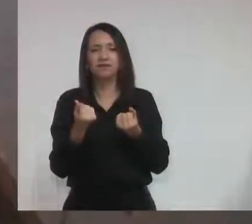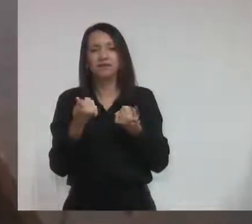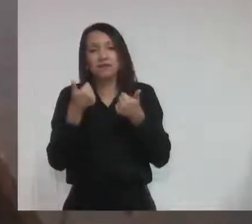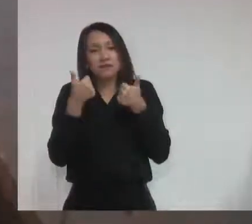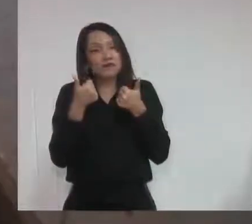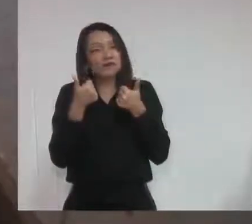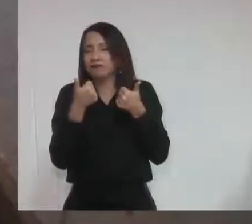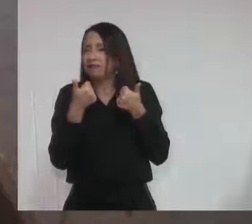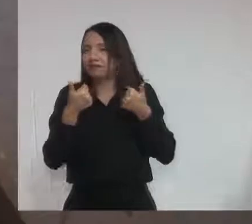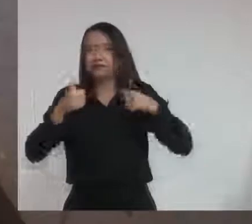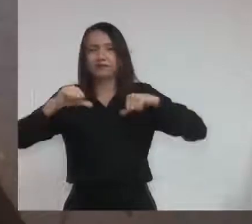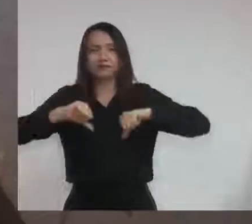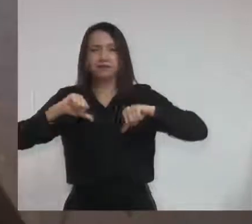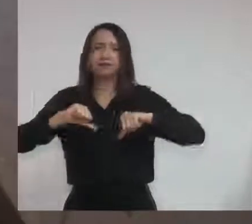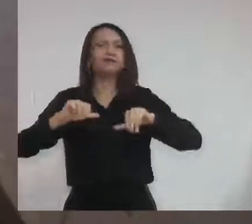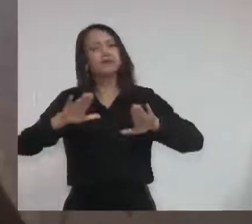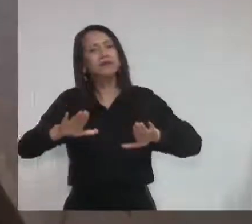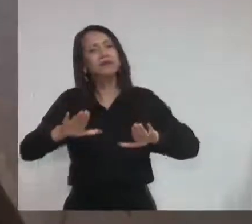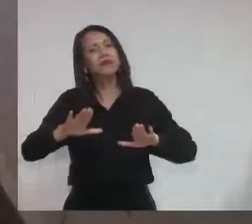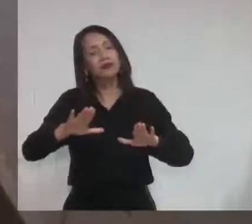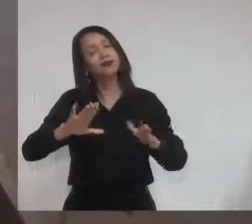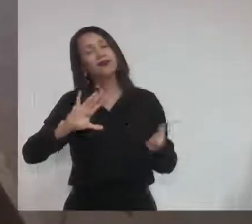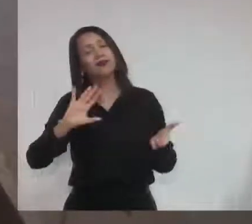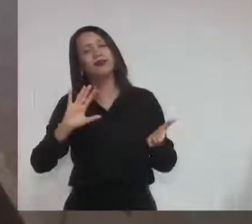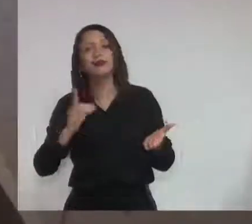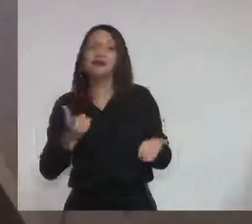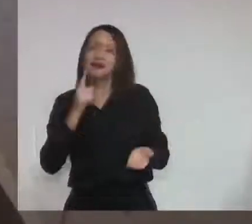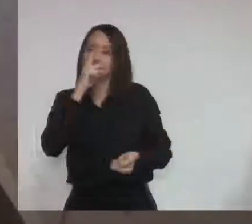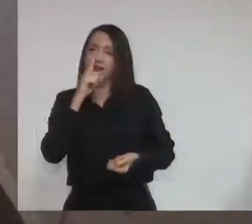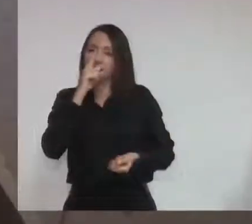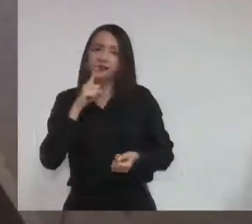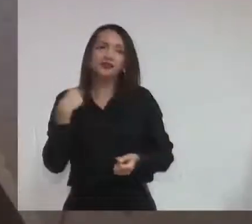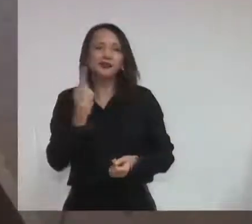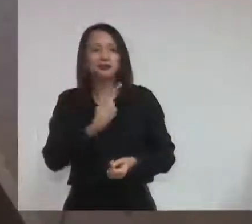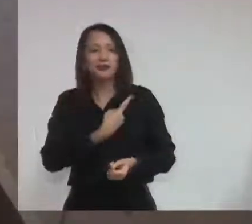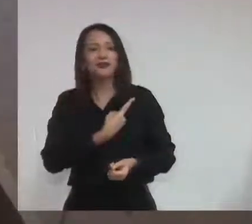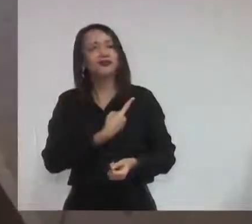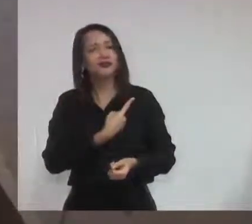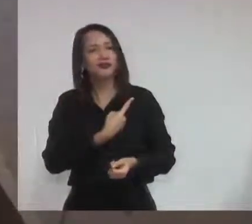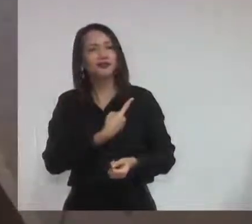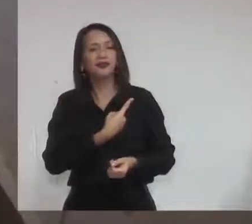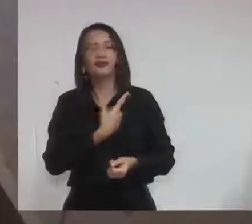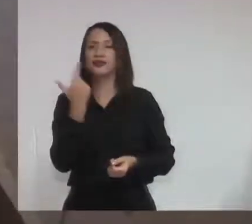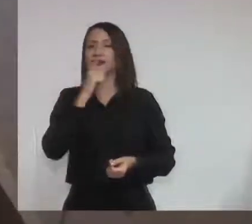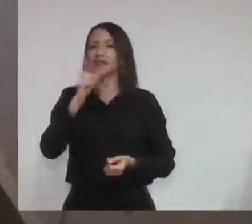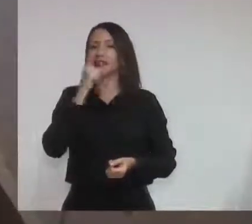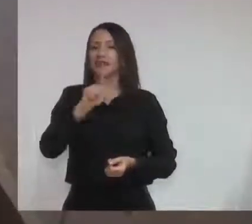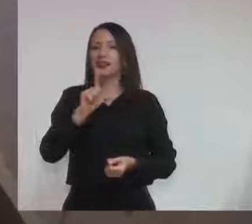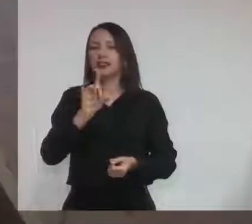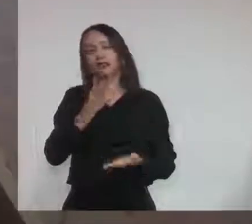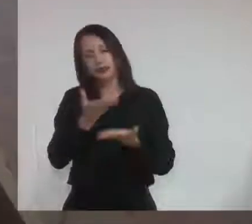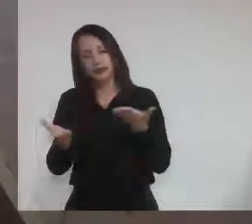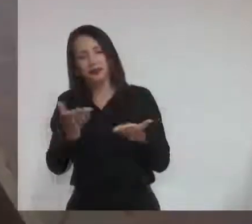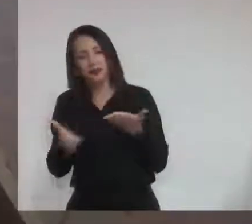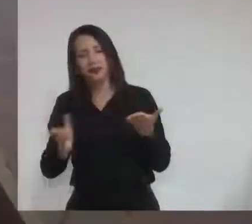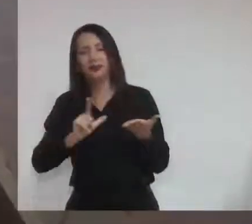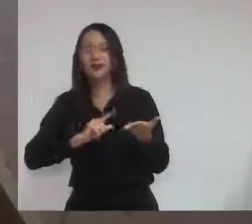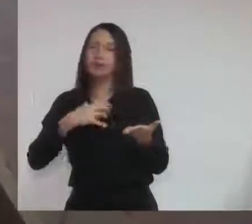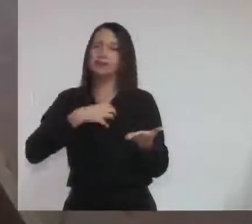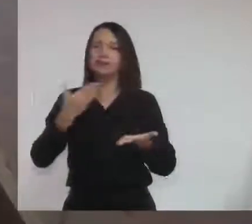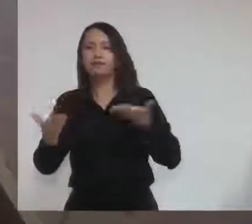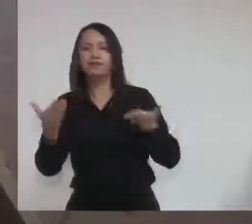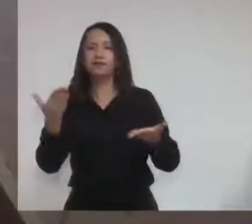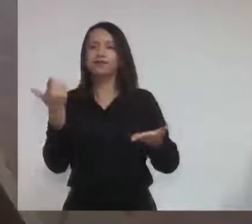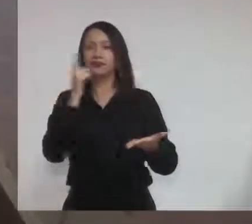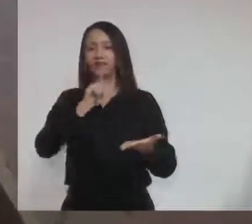positivo, mas por outro lado faz parte do risco, em um se ganha, um se empata, um se perde, mas independente desse aspecto, acho que